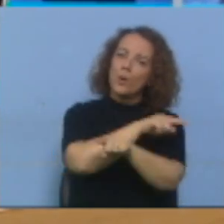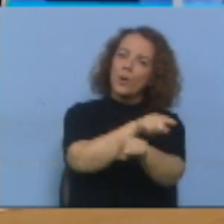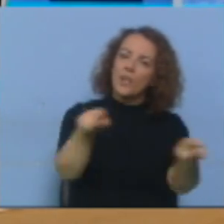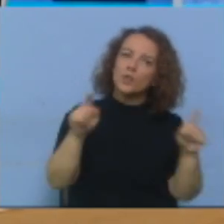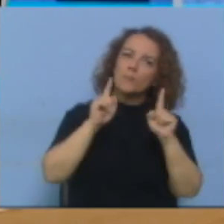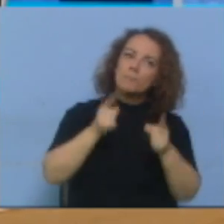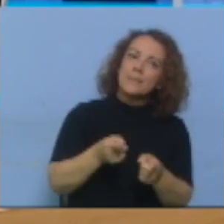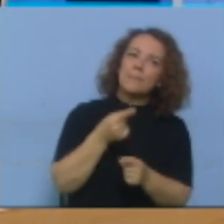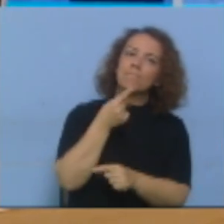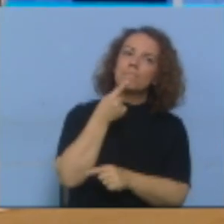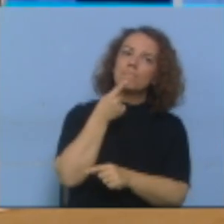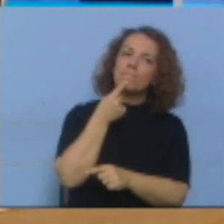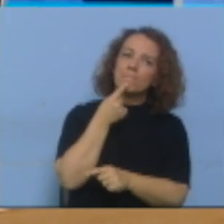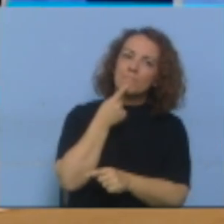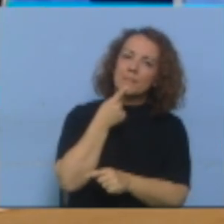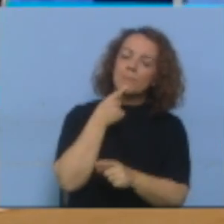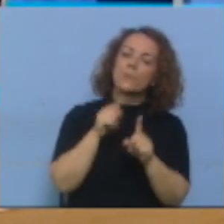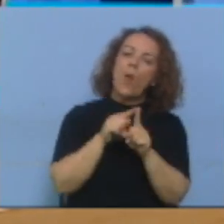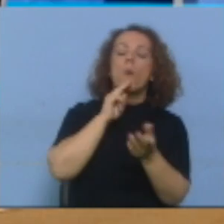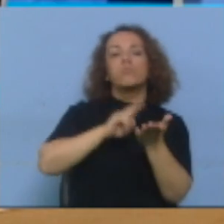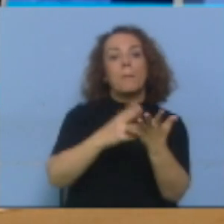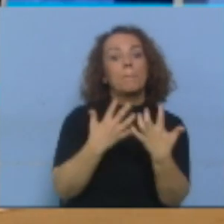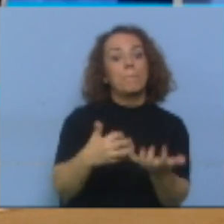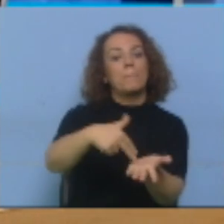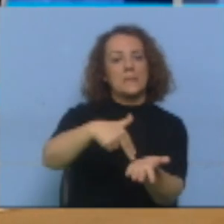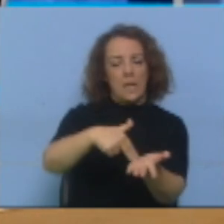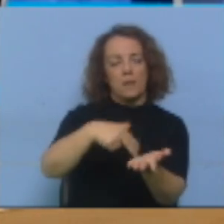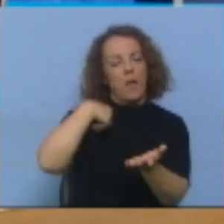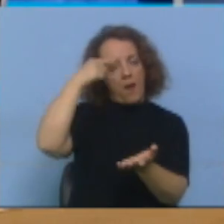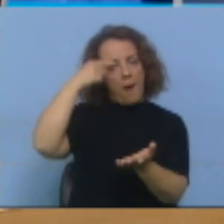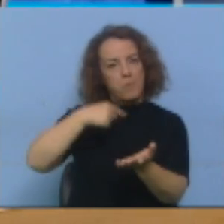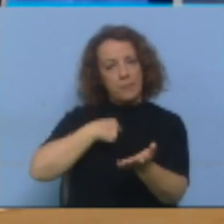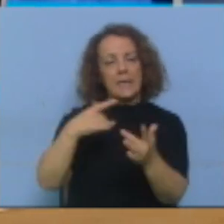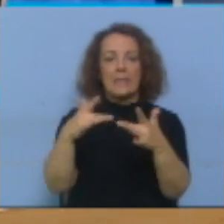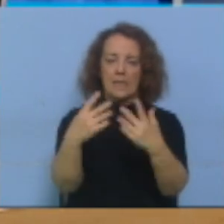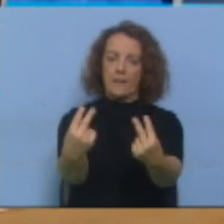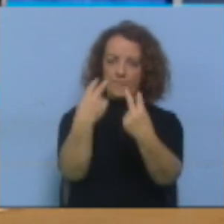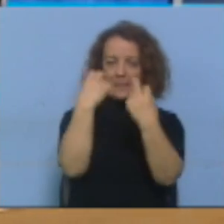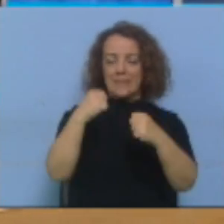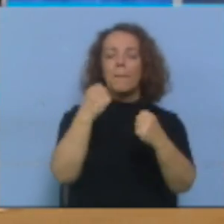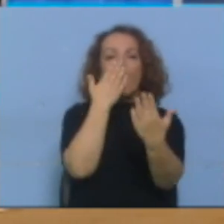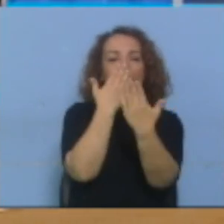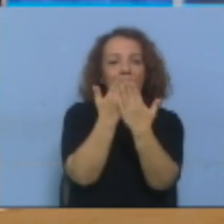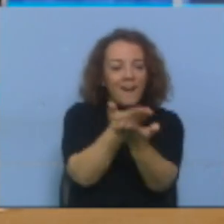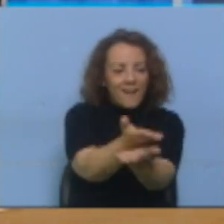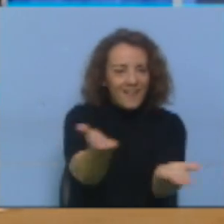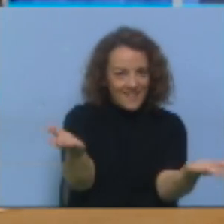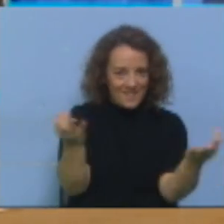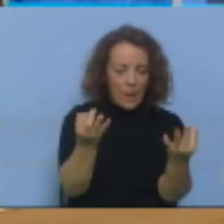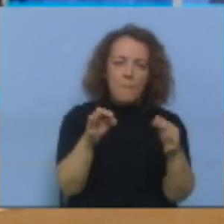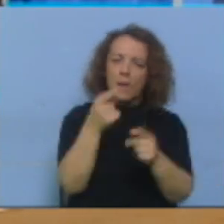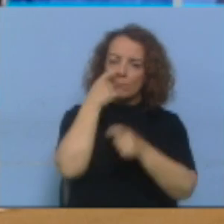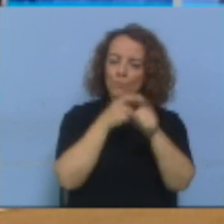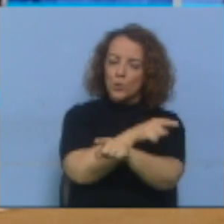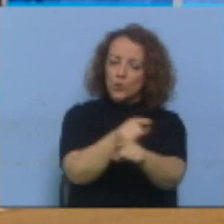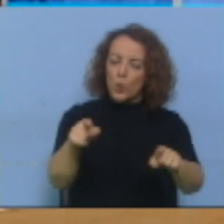melhor, uma assembleia presente, claro, porque tem as pessoas que nos acompanham pela internet, mas as pessoas vão